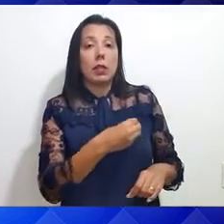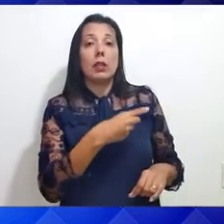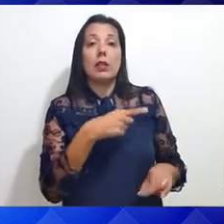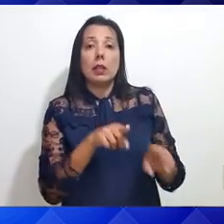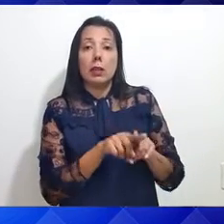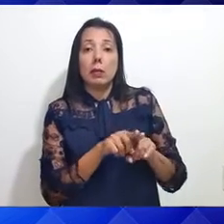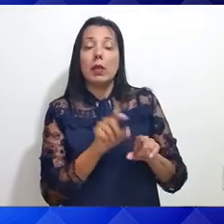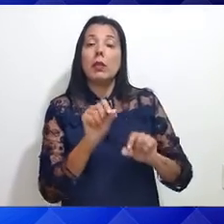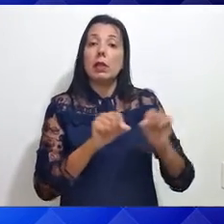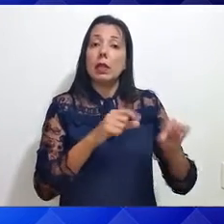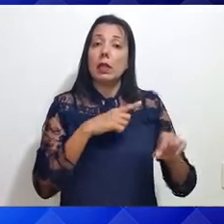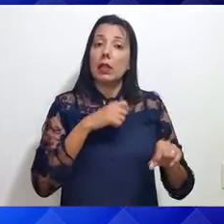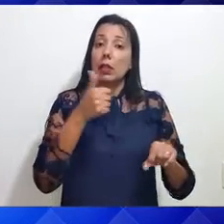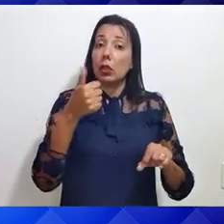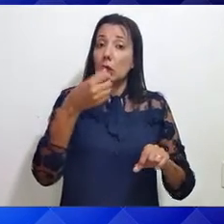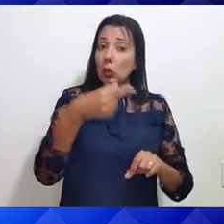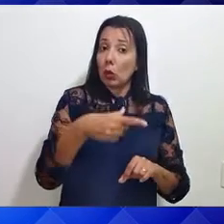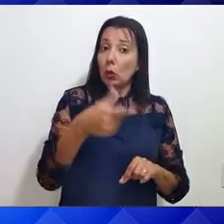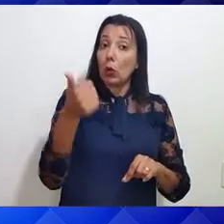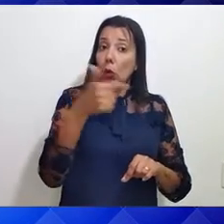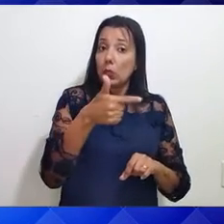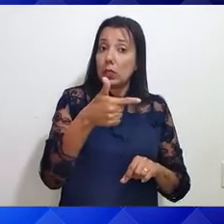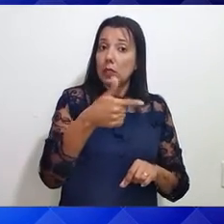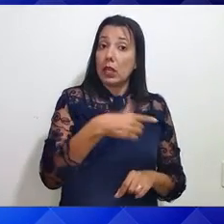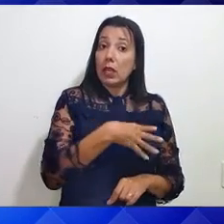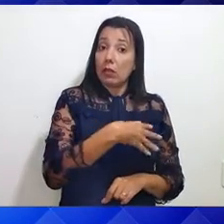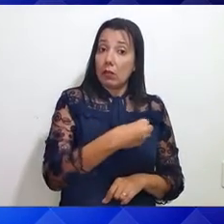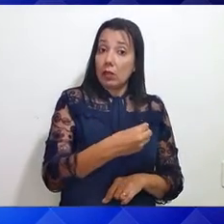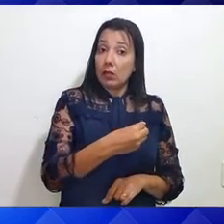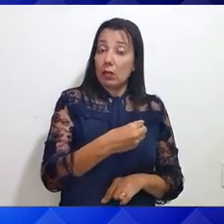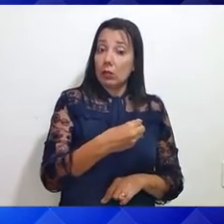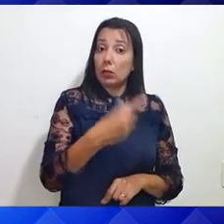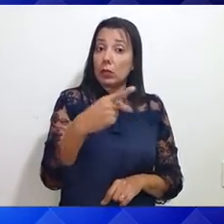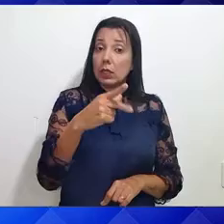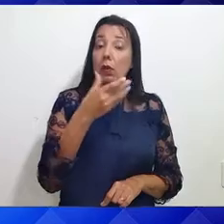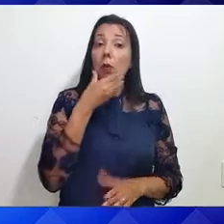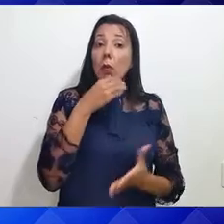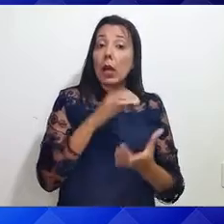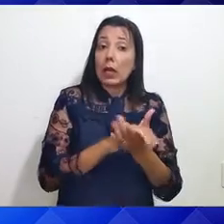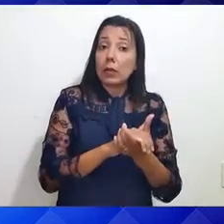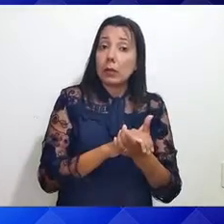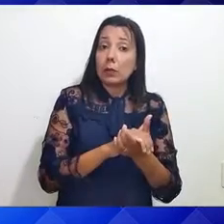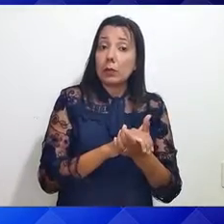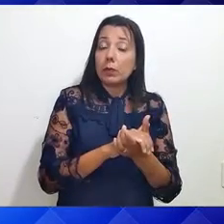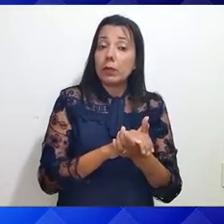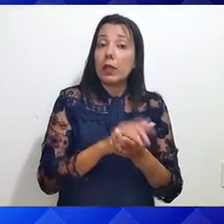teve 12 filhos com seu pai. Ela tentou